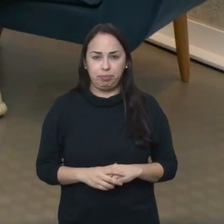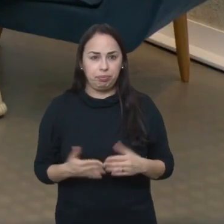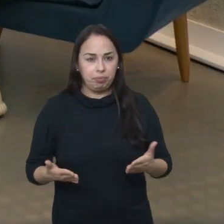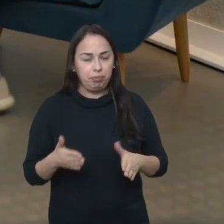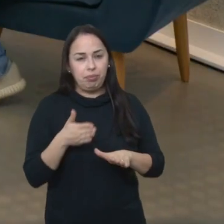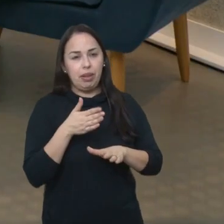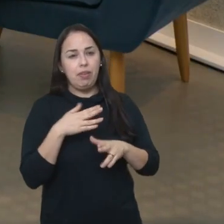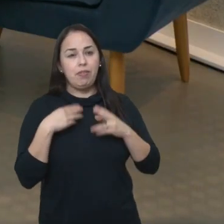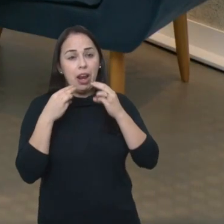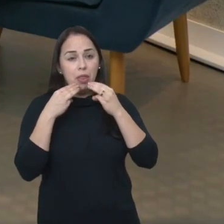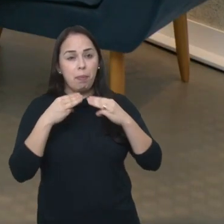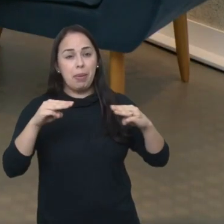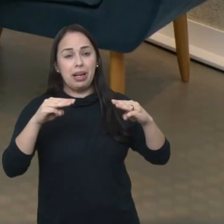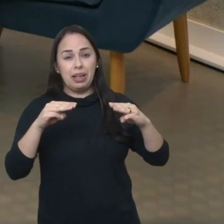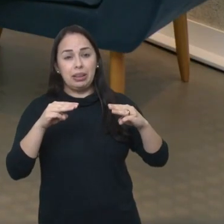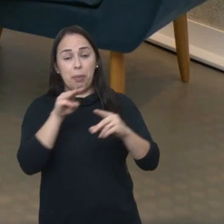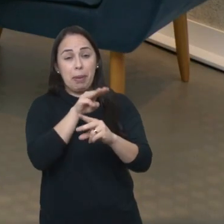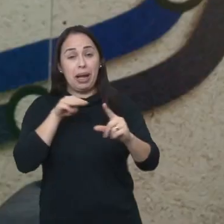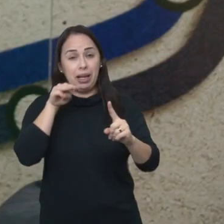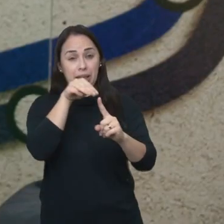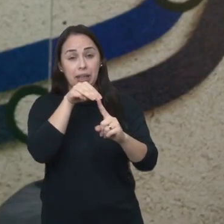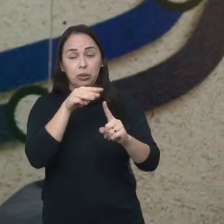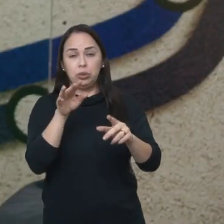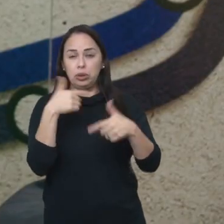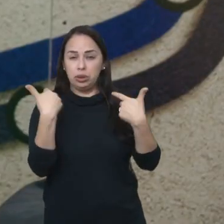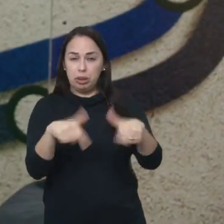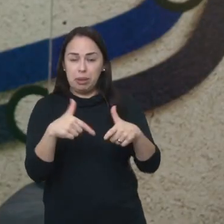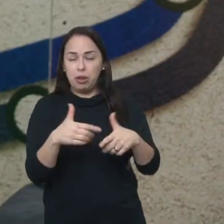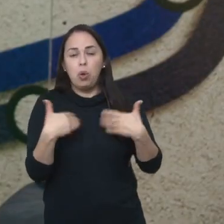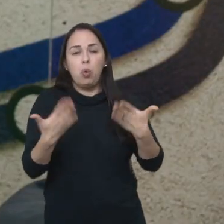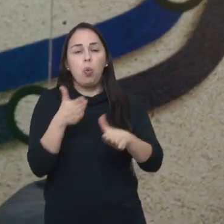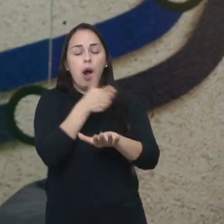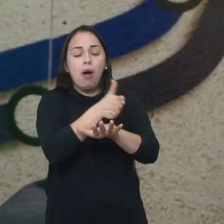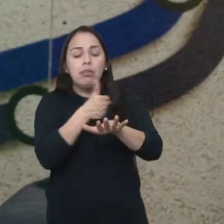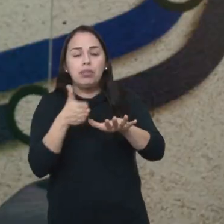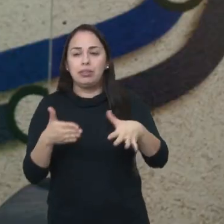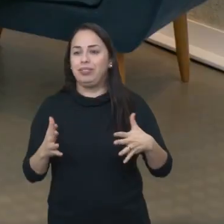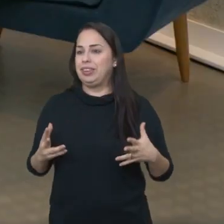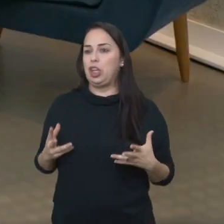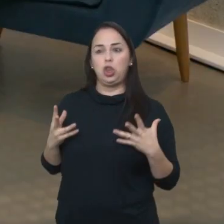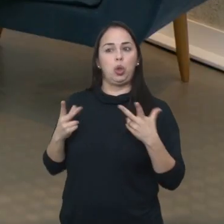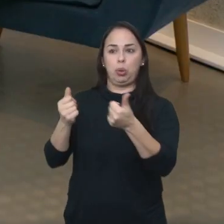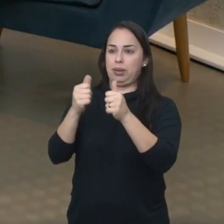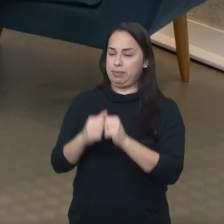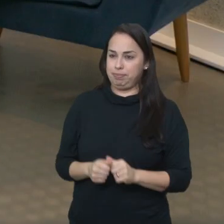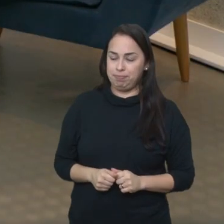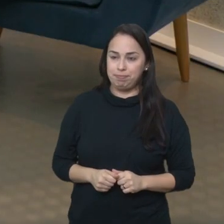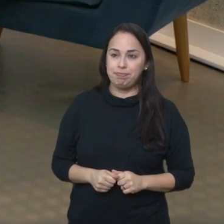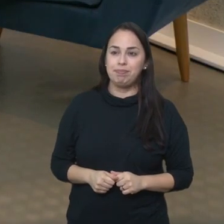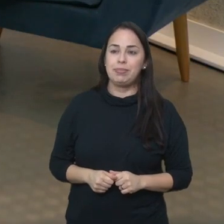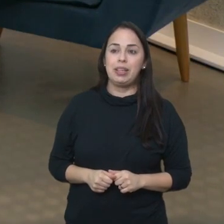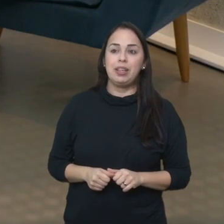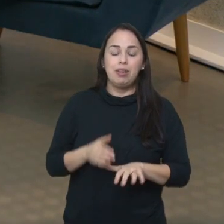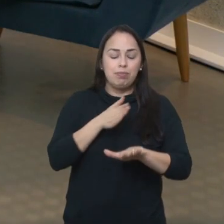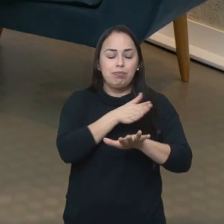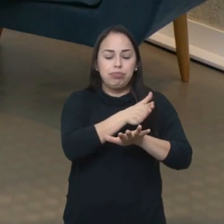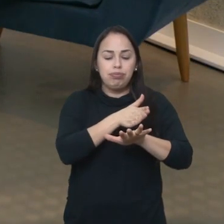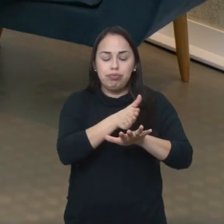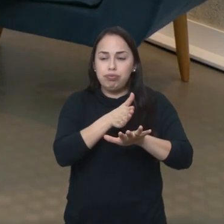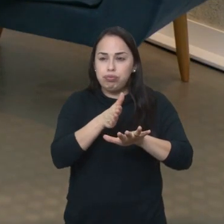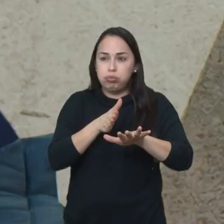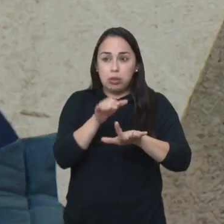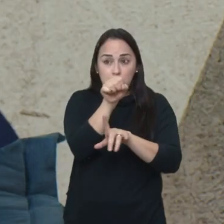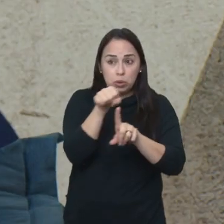pouco sobre o mercado de trabalho, né? Em quais áreas o profissional pode atuar? Todas. Todas as áreas, os